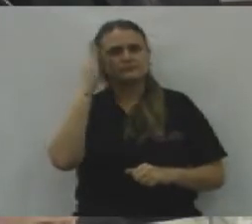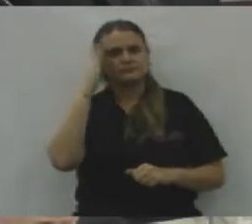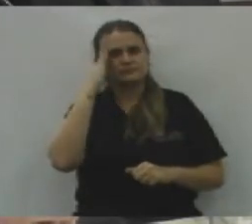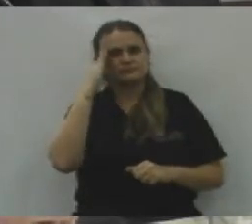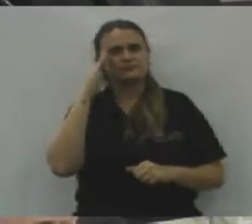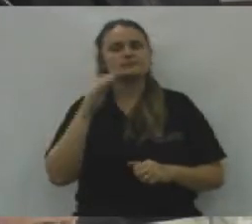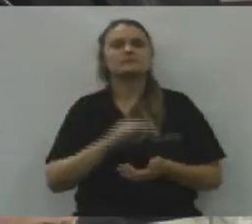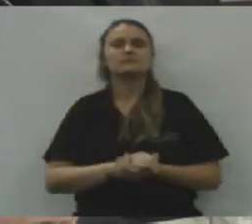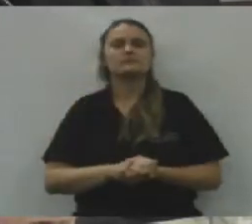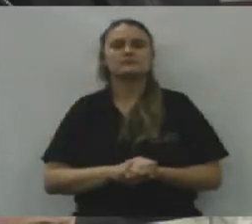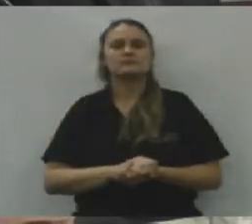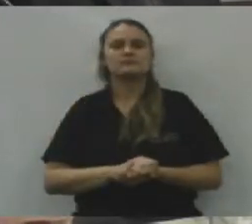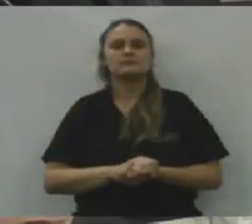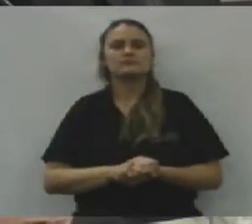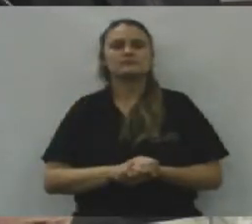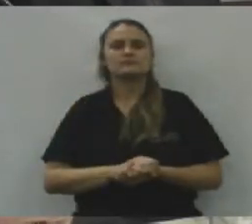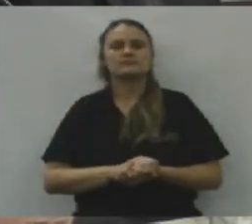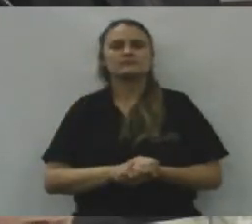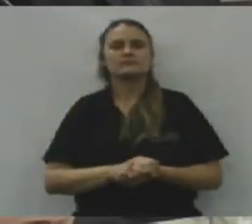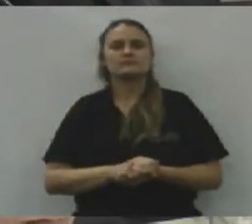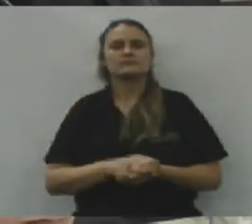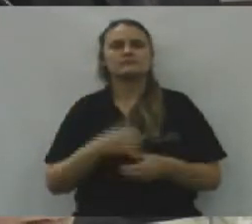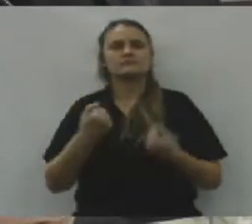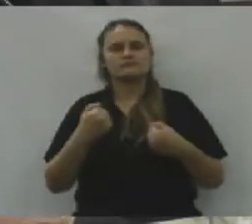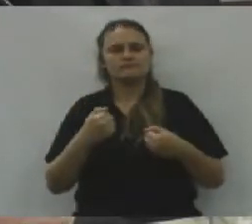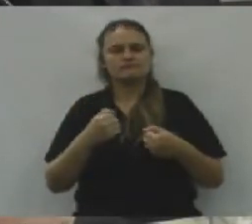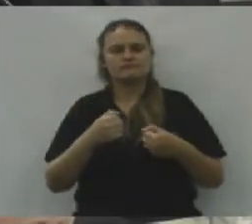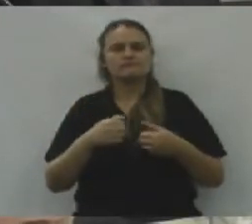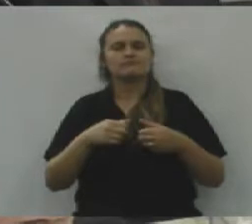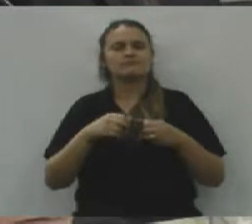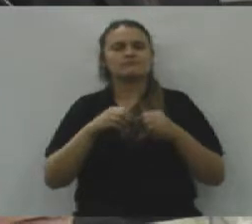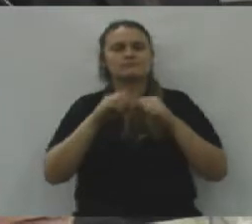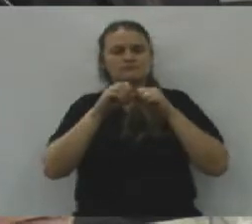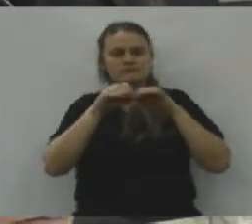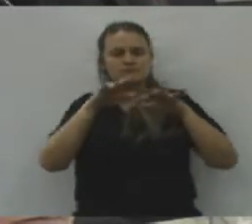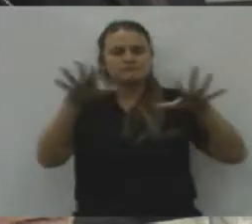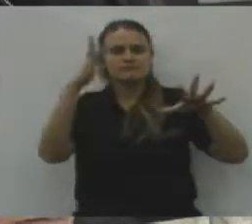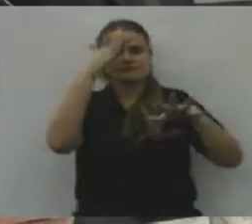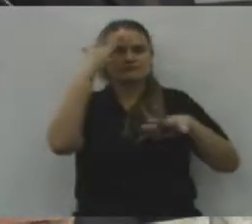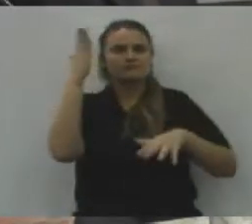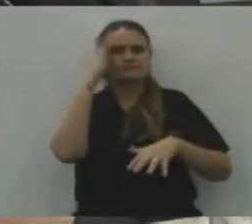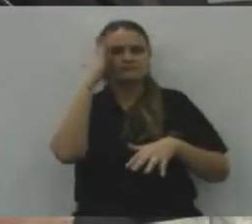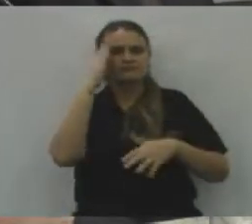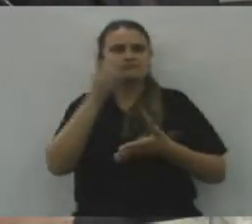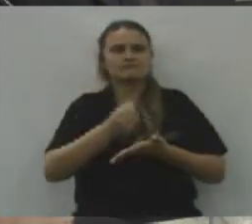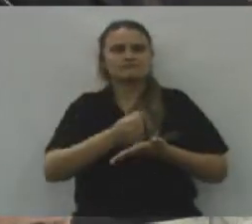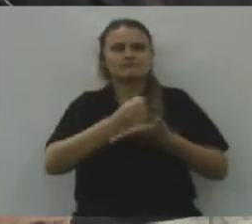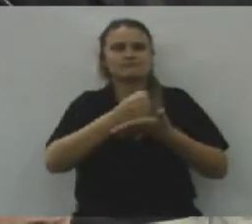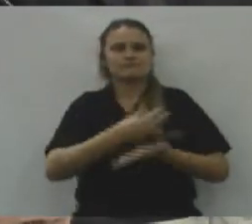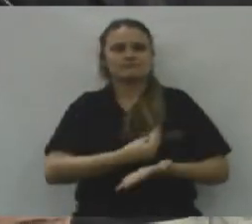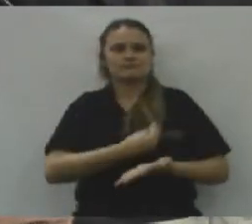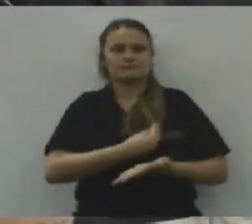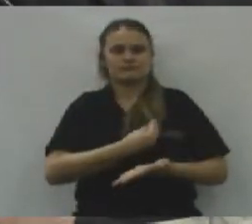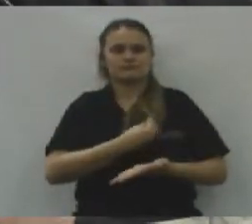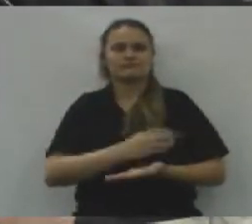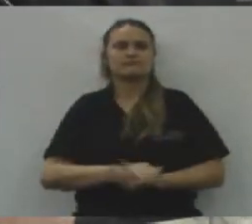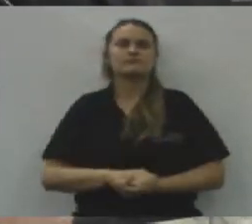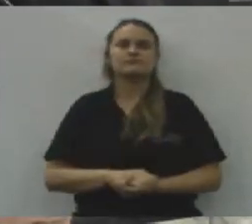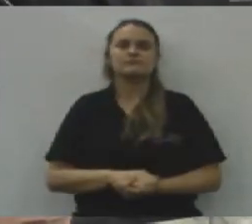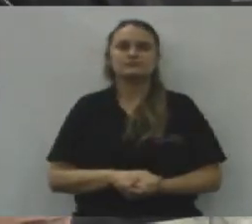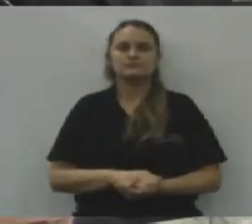casos, quanto menor o tempo de atendimento, é muito significante para salvar a vida da criança, ou seja quem